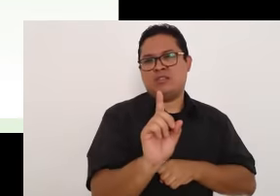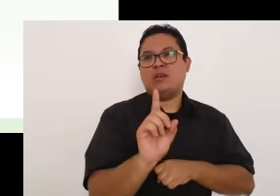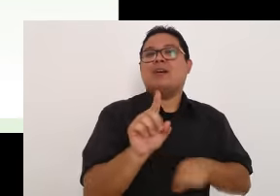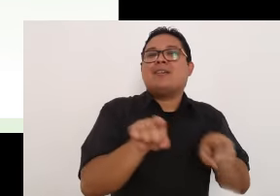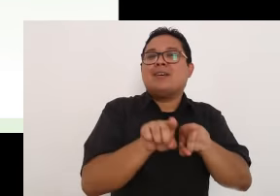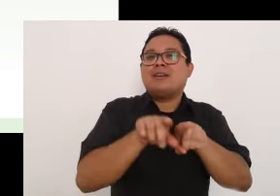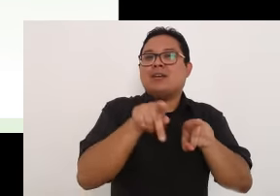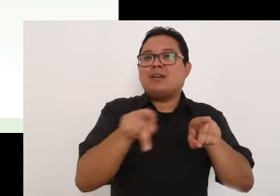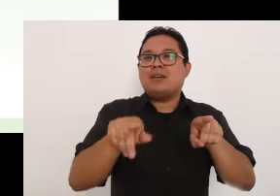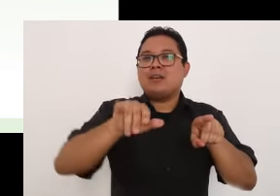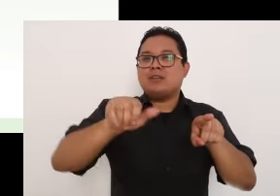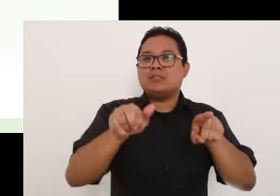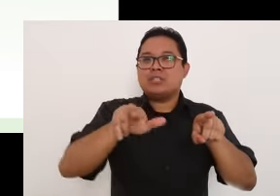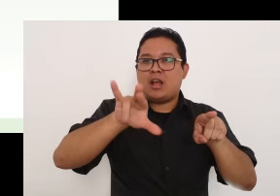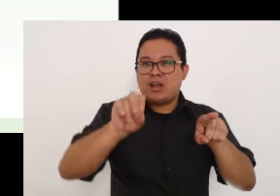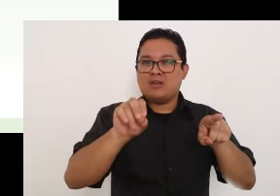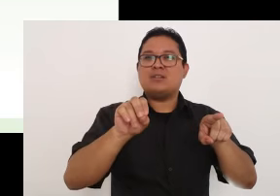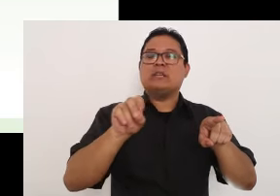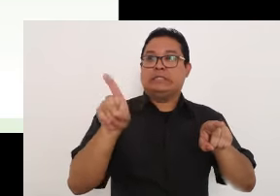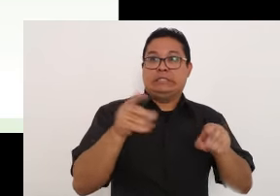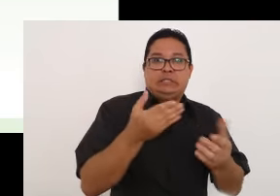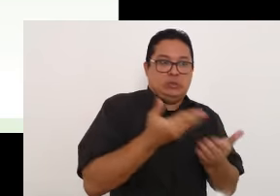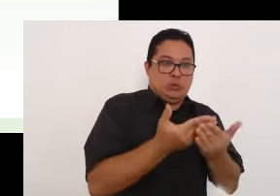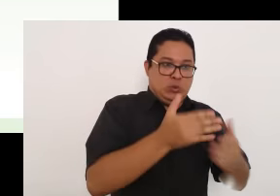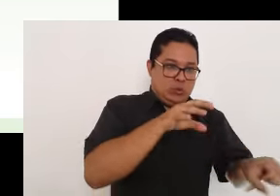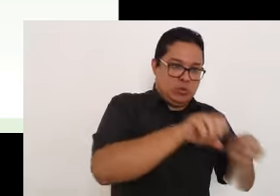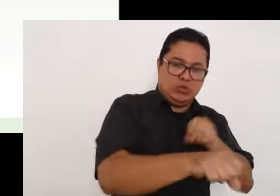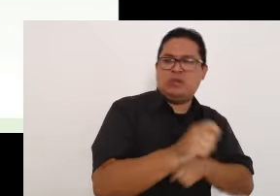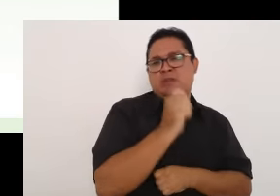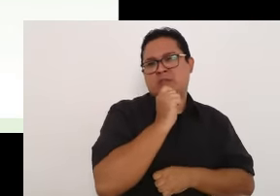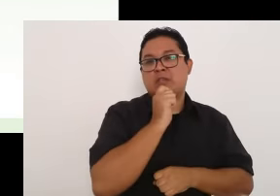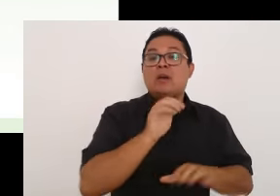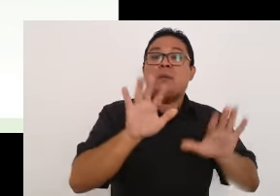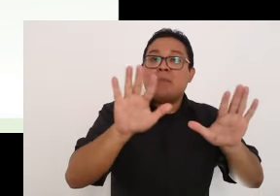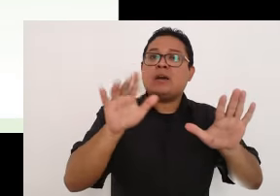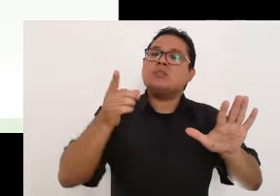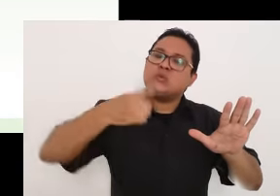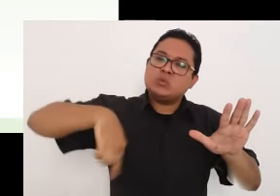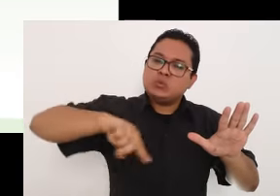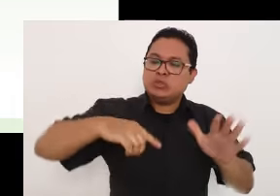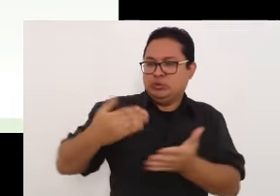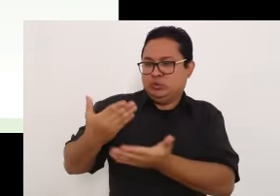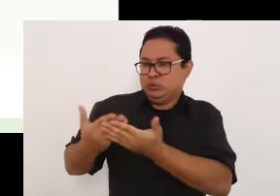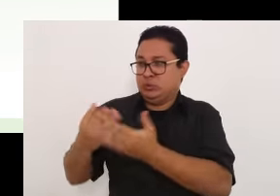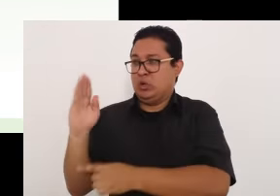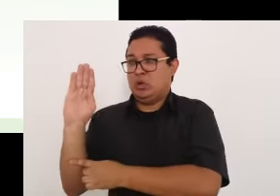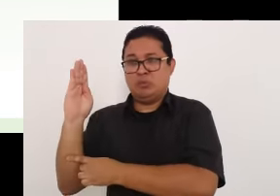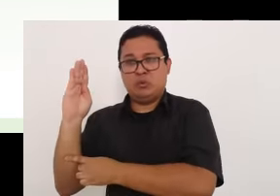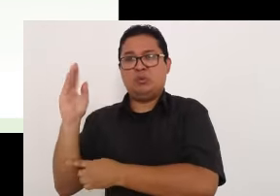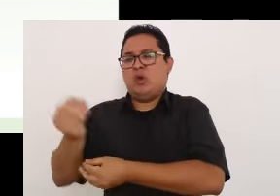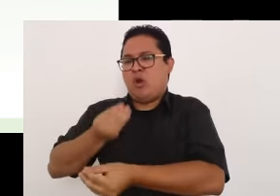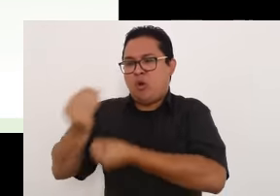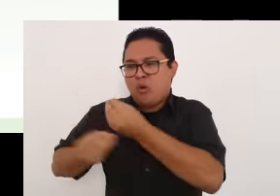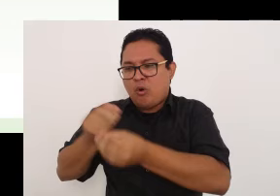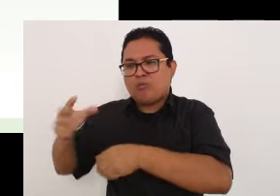pode estar ali atuando, ajudando, e o que a gente pode ajudar é isso, né? Com o que a gente sabe, que é ensinar,